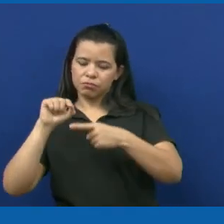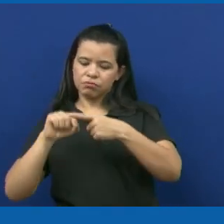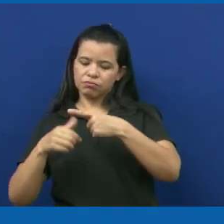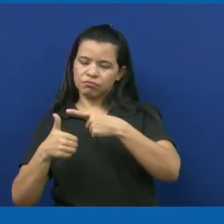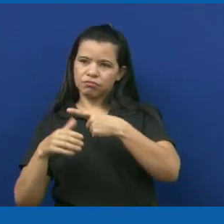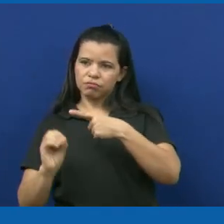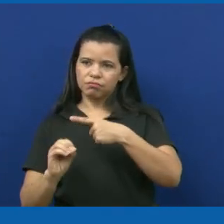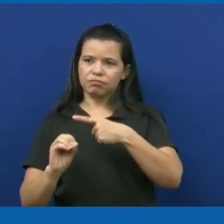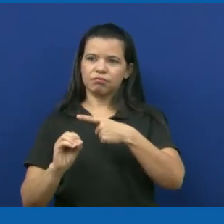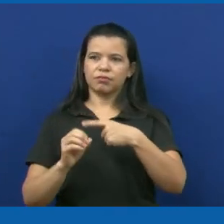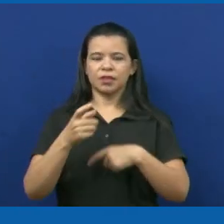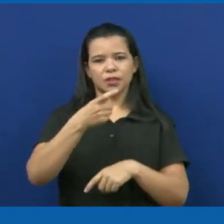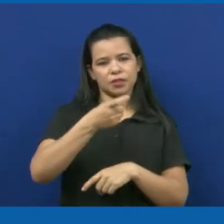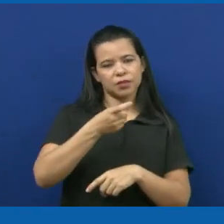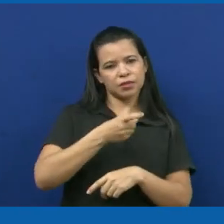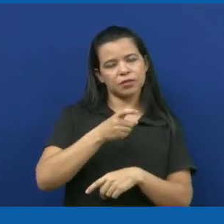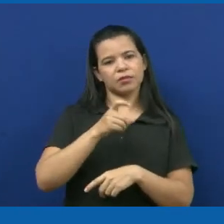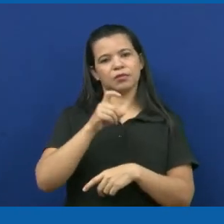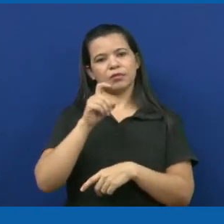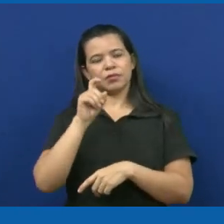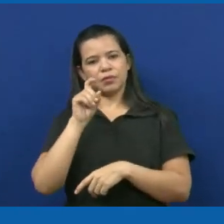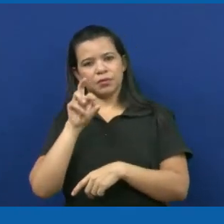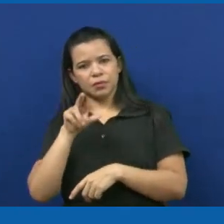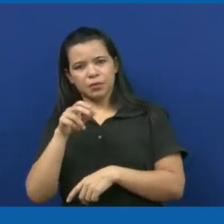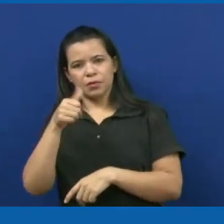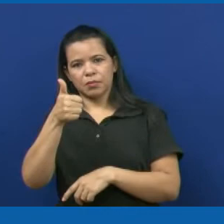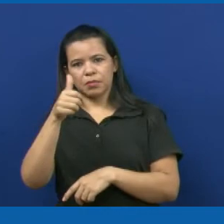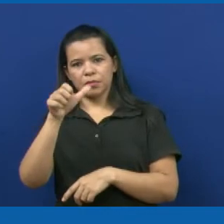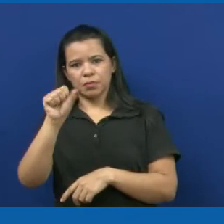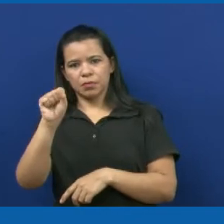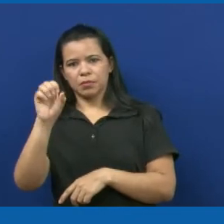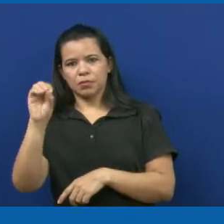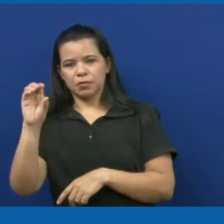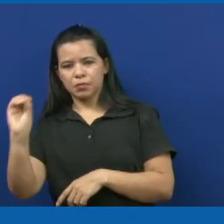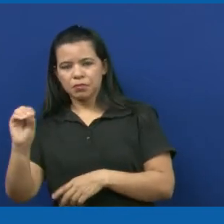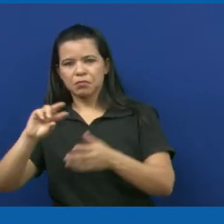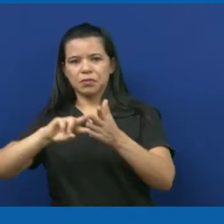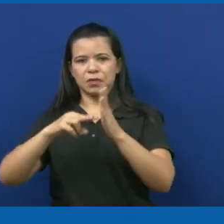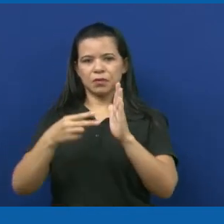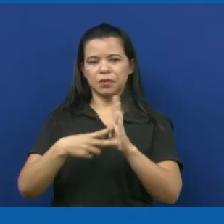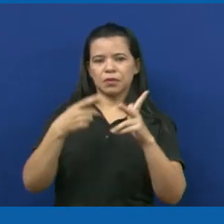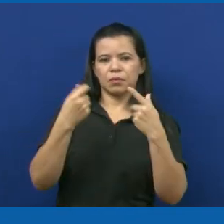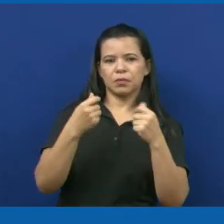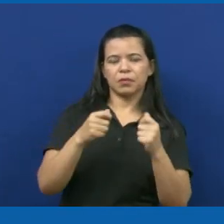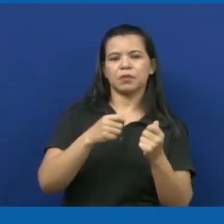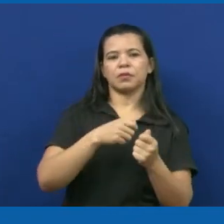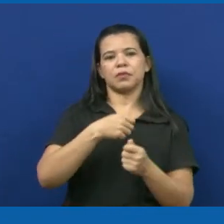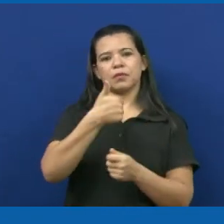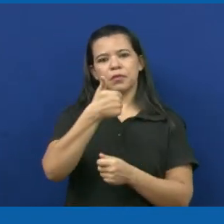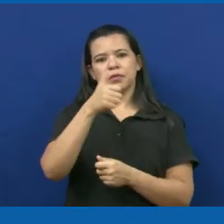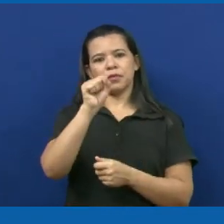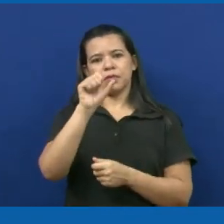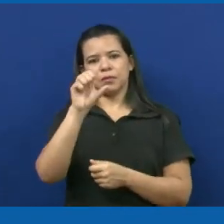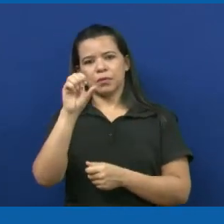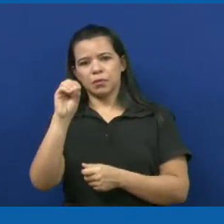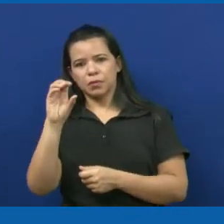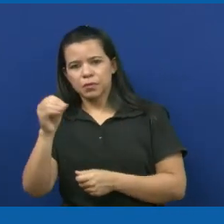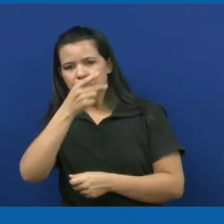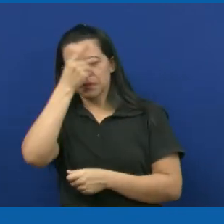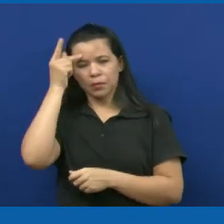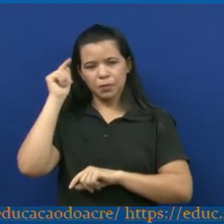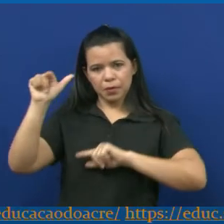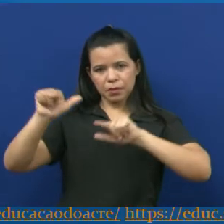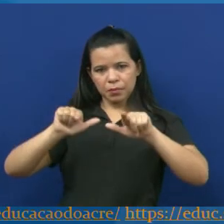necessários 1.800 trabalhadores para executar essa obra num período de 10 dias. Então, voltando aqui para mim agora,